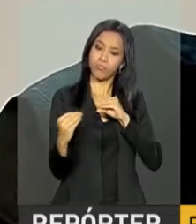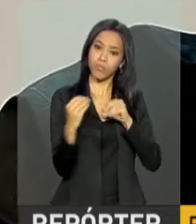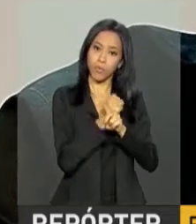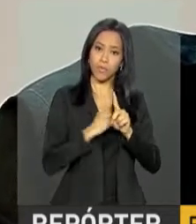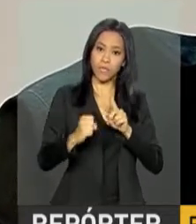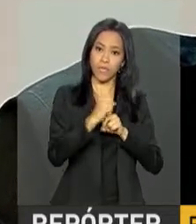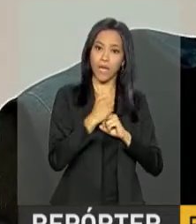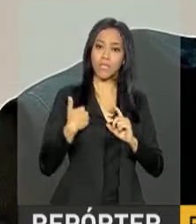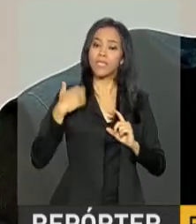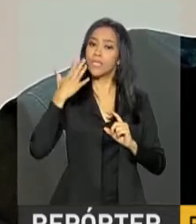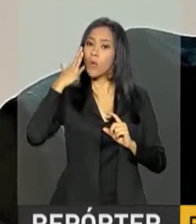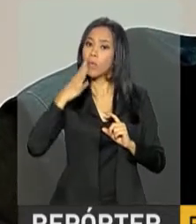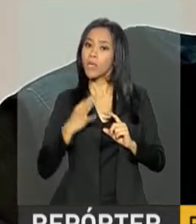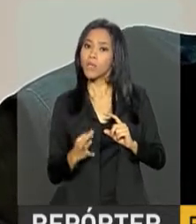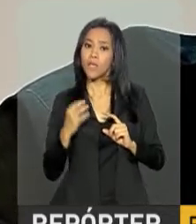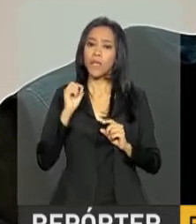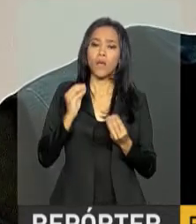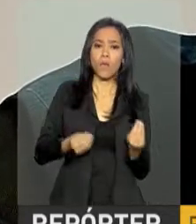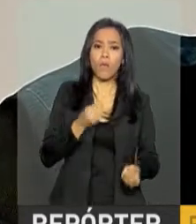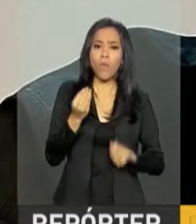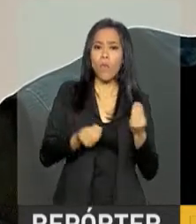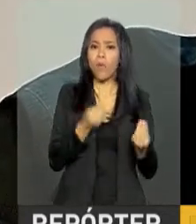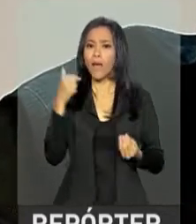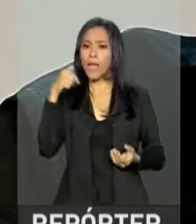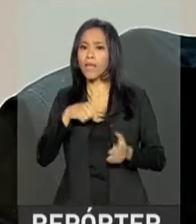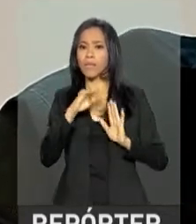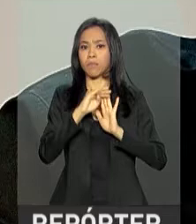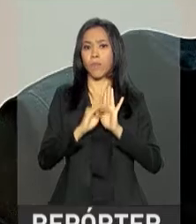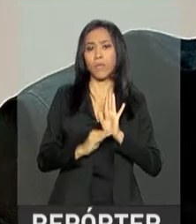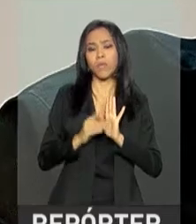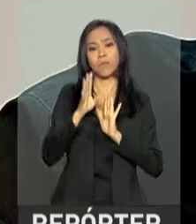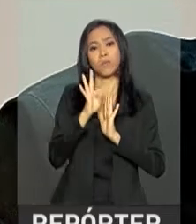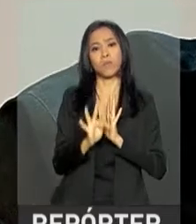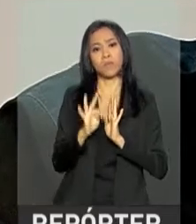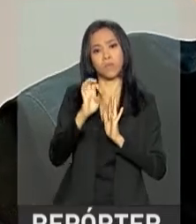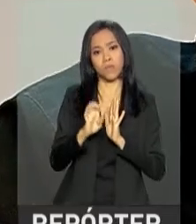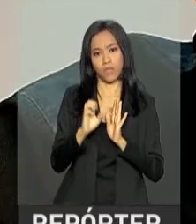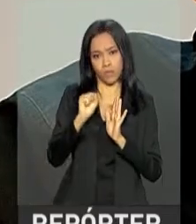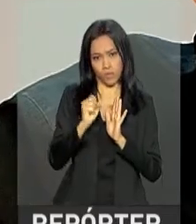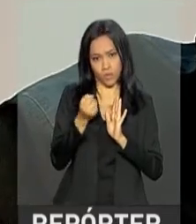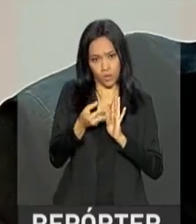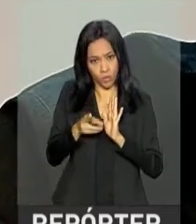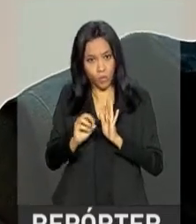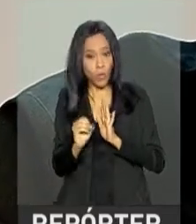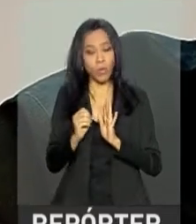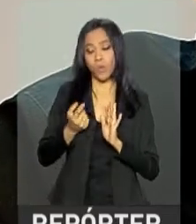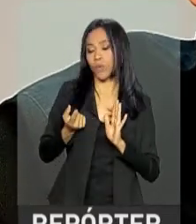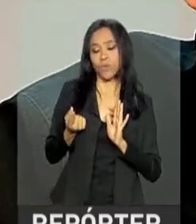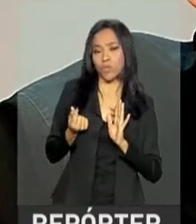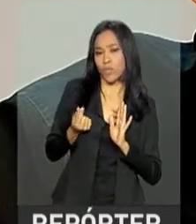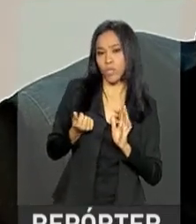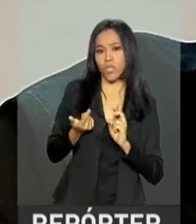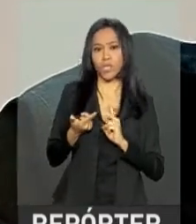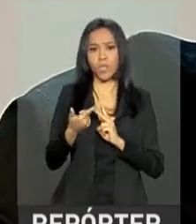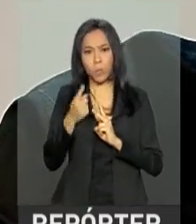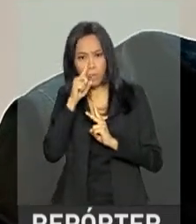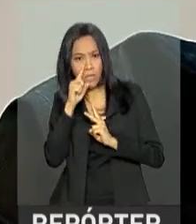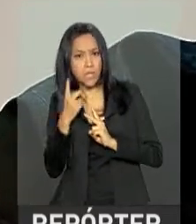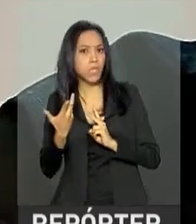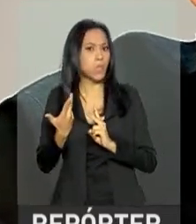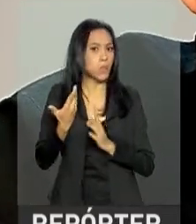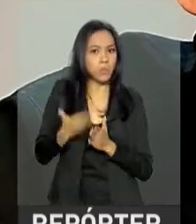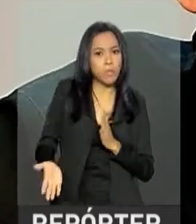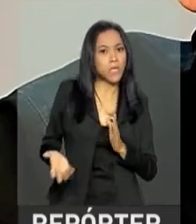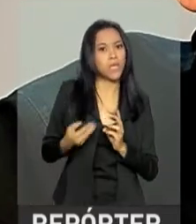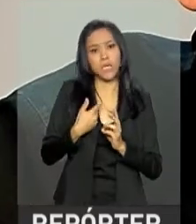que eles entendem mais o como funciona o programa tesouro direto quais as vantagens desse programa seja rentabilidade o menor risco de crédito do mercado